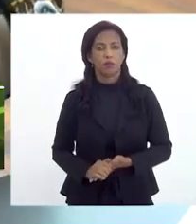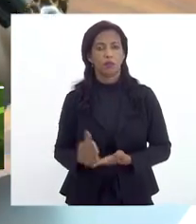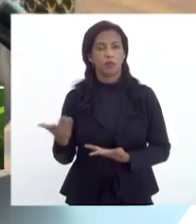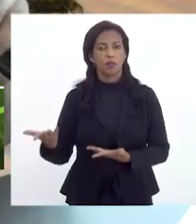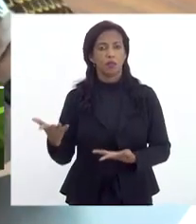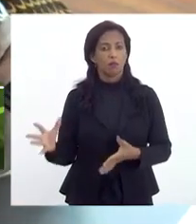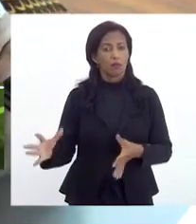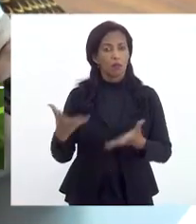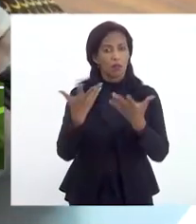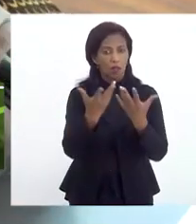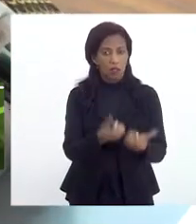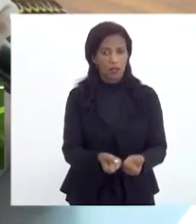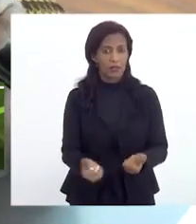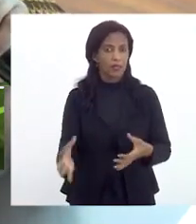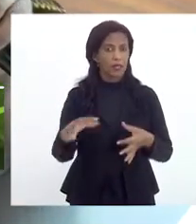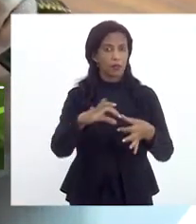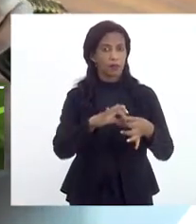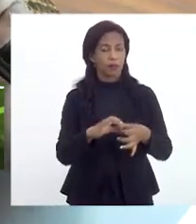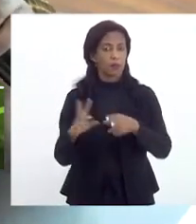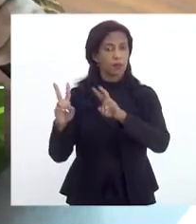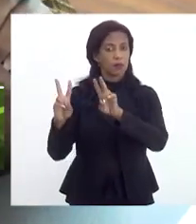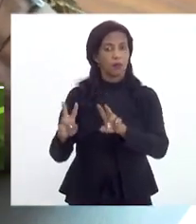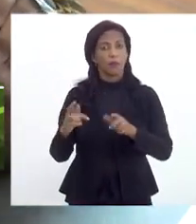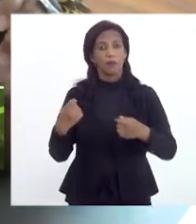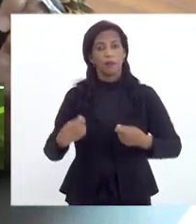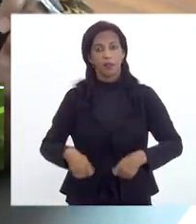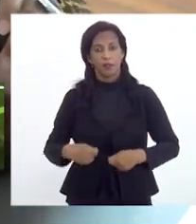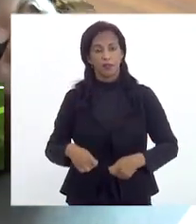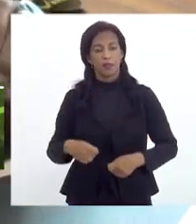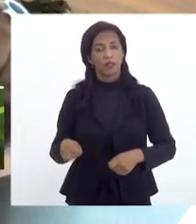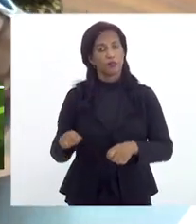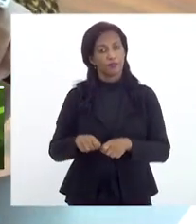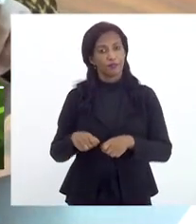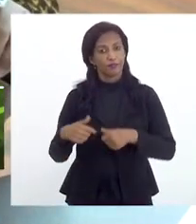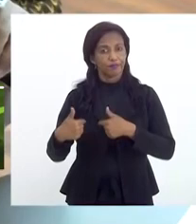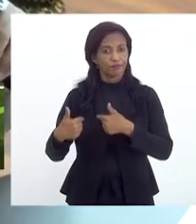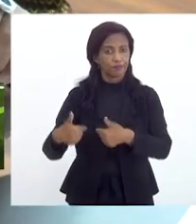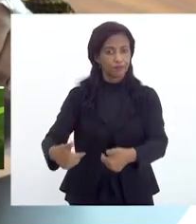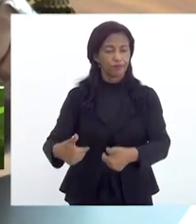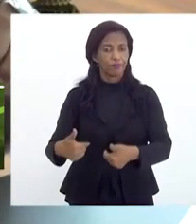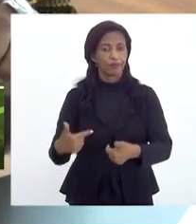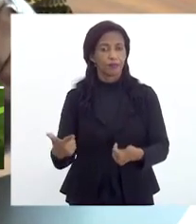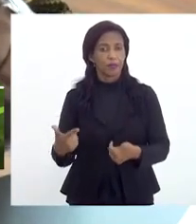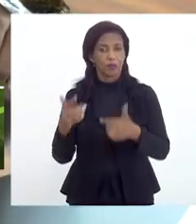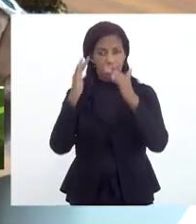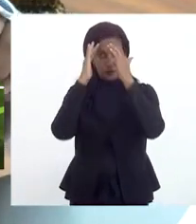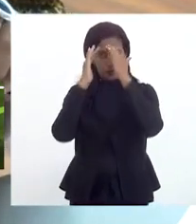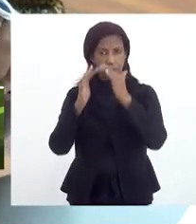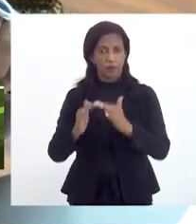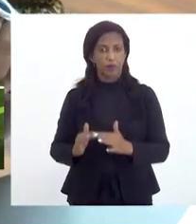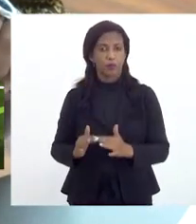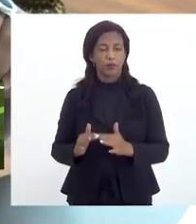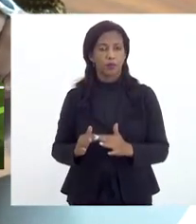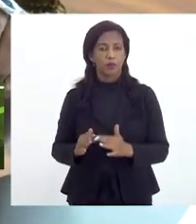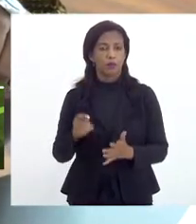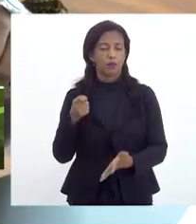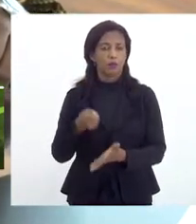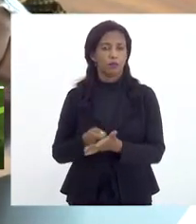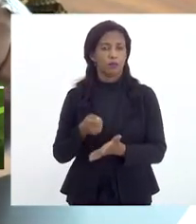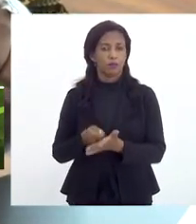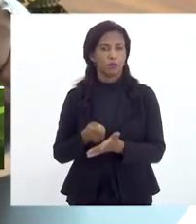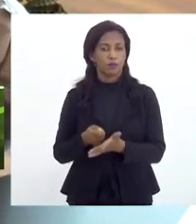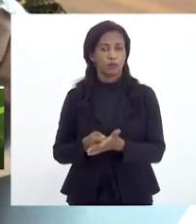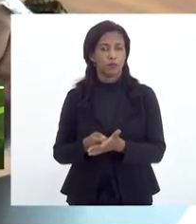aderir a determinados temas Mas a necessidade de fazê-lo Para que se cumpra os termos Do